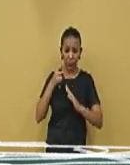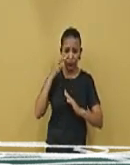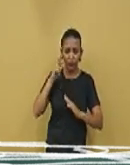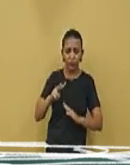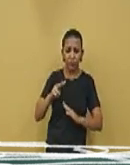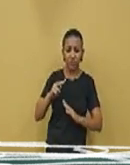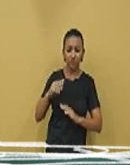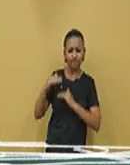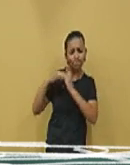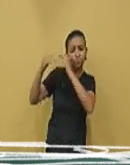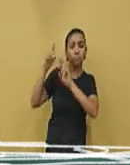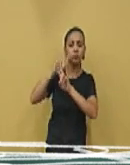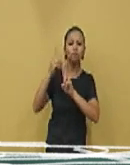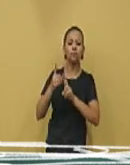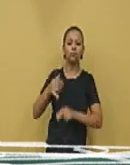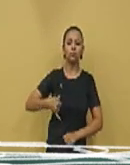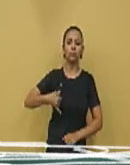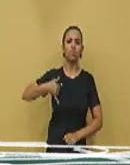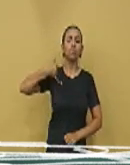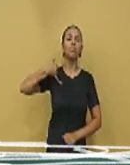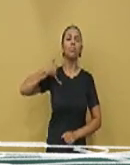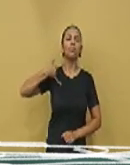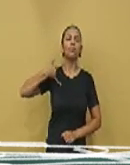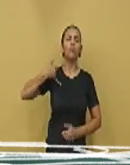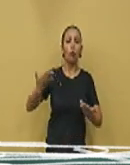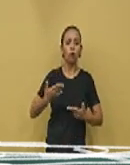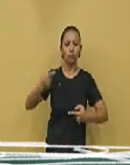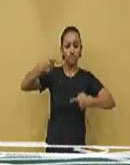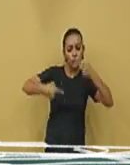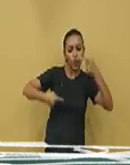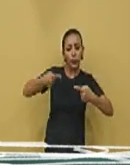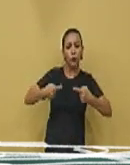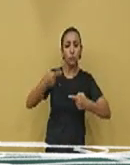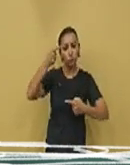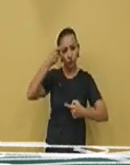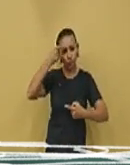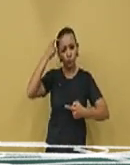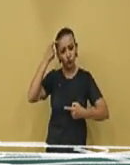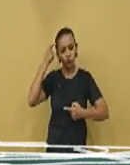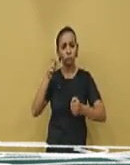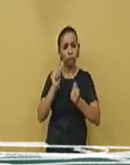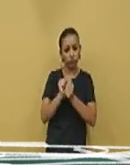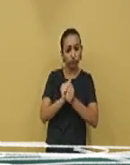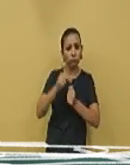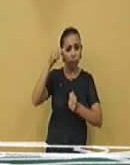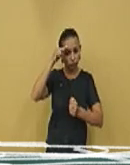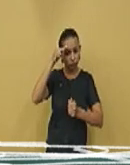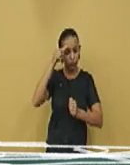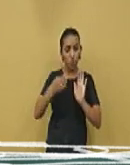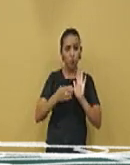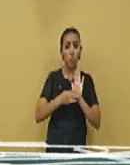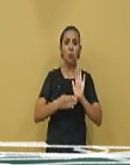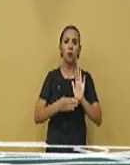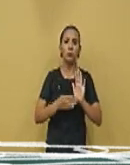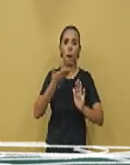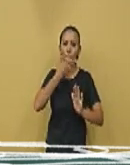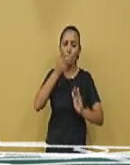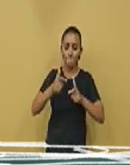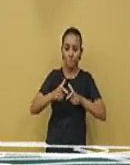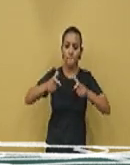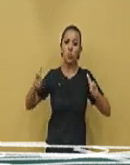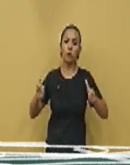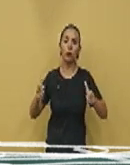aqui hoje debatendo com o professor Joelson e com a professora Liane propostas para engrandecer ainda mais a nossa